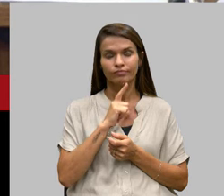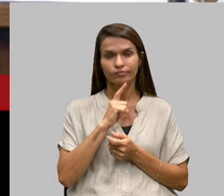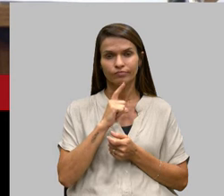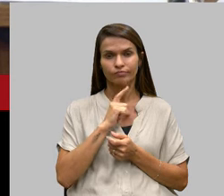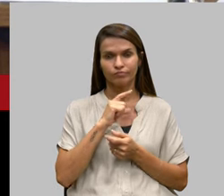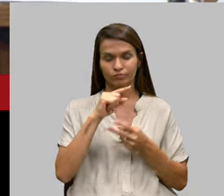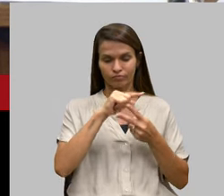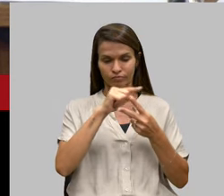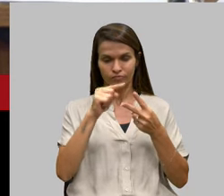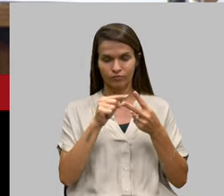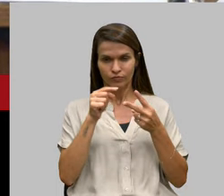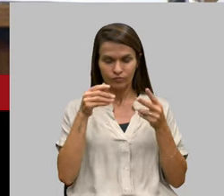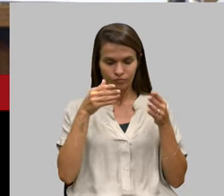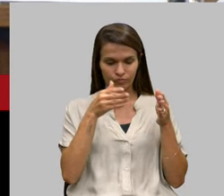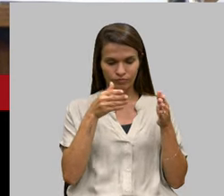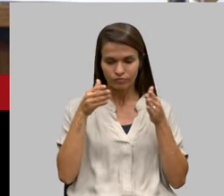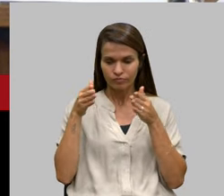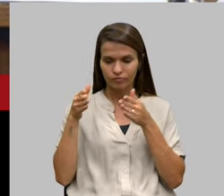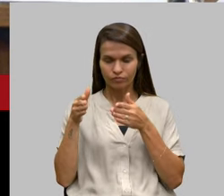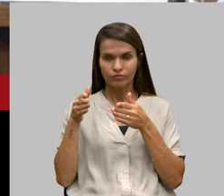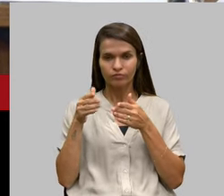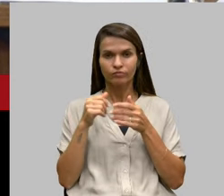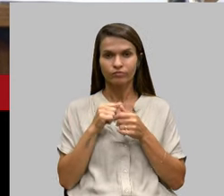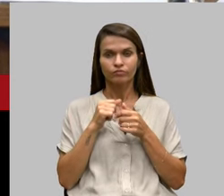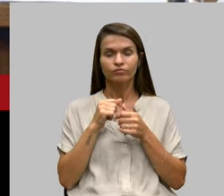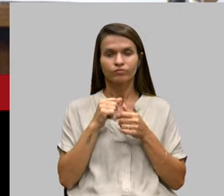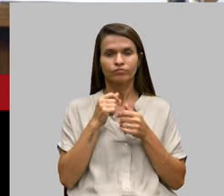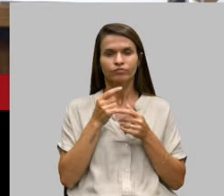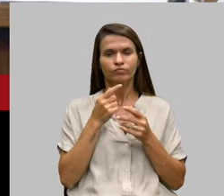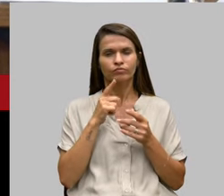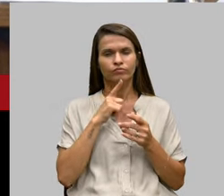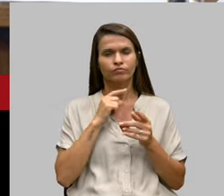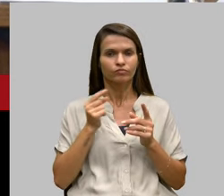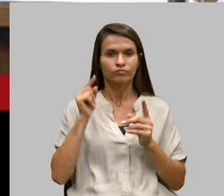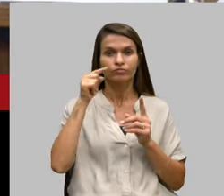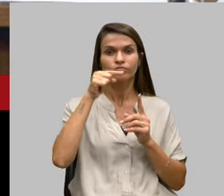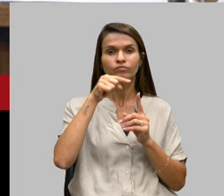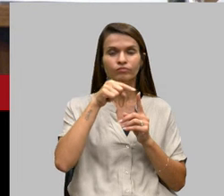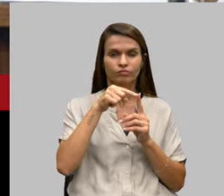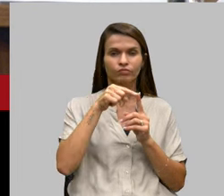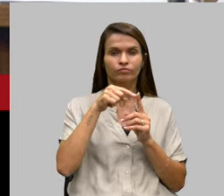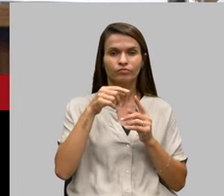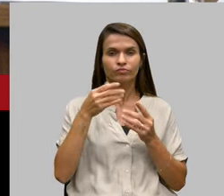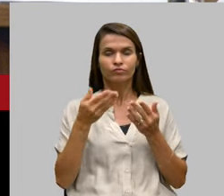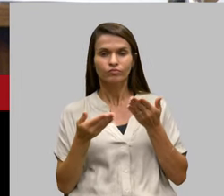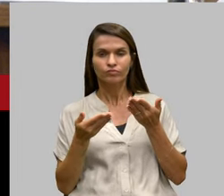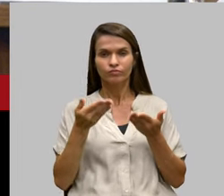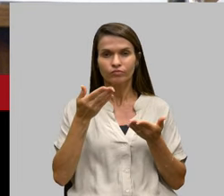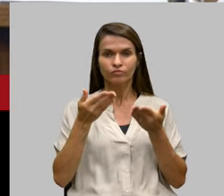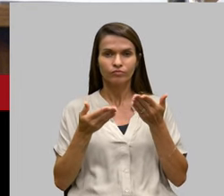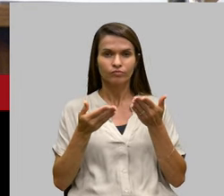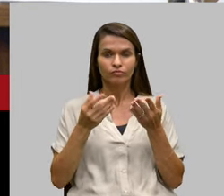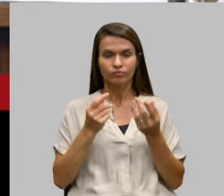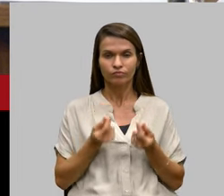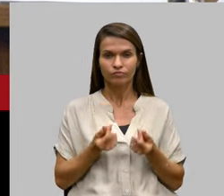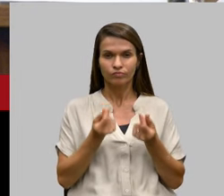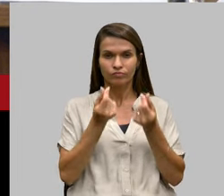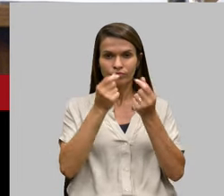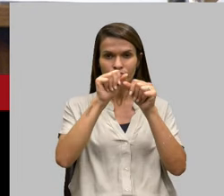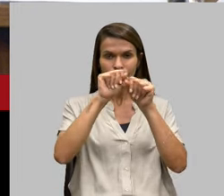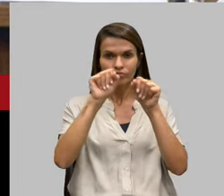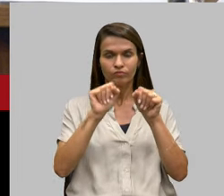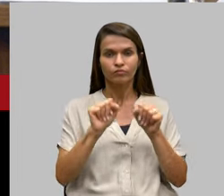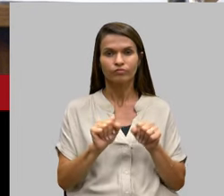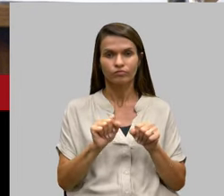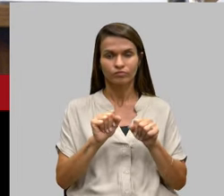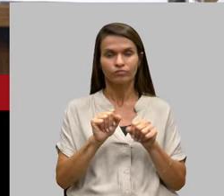focos buscando Claro atingir o objetivo que é o equilíbrio financeiro e atuarial do sistema aí